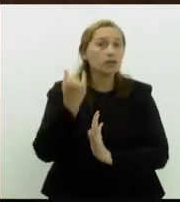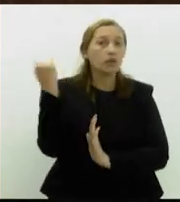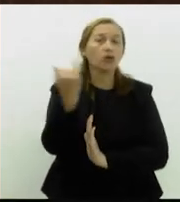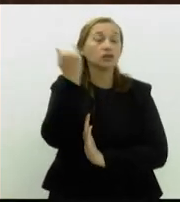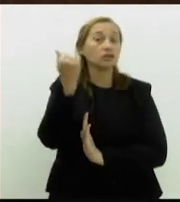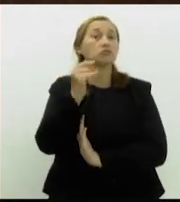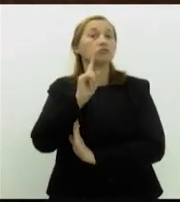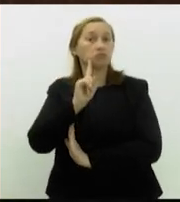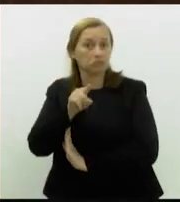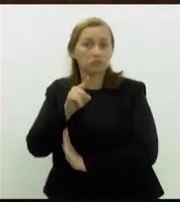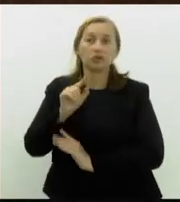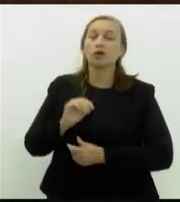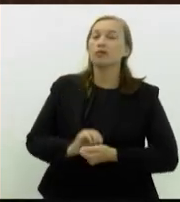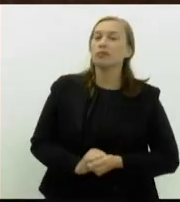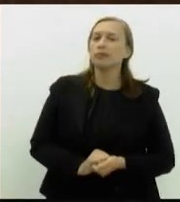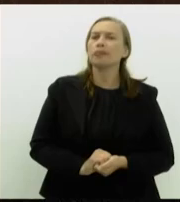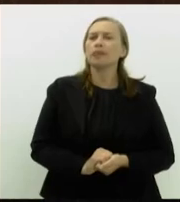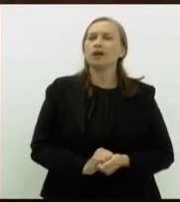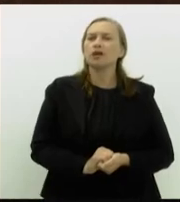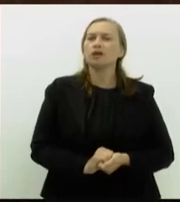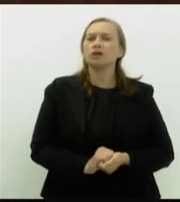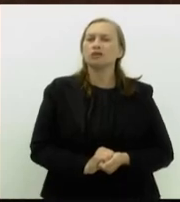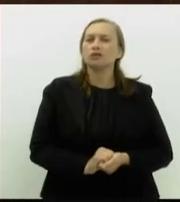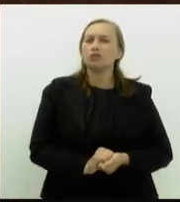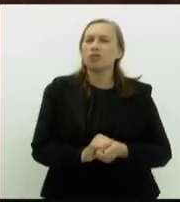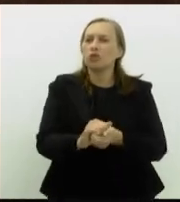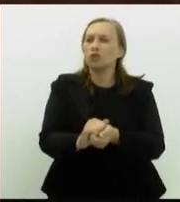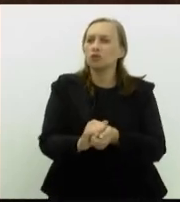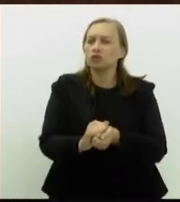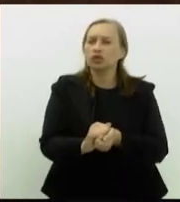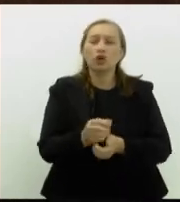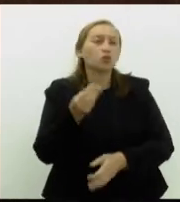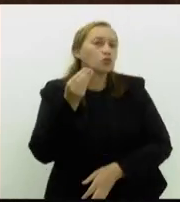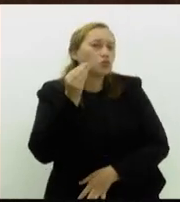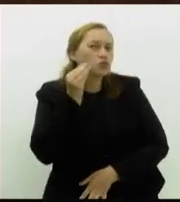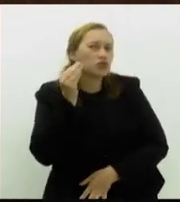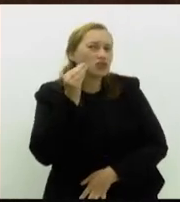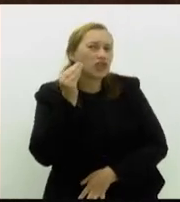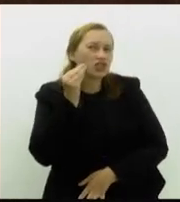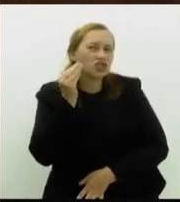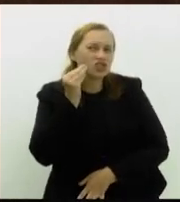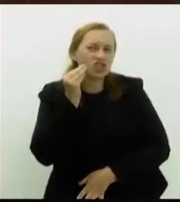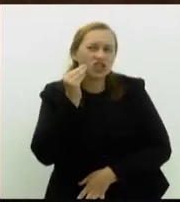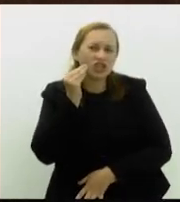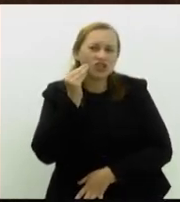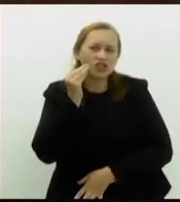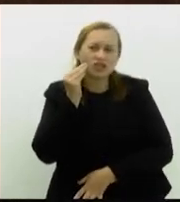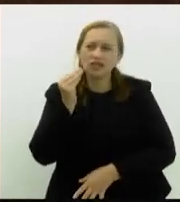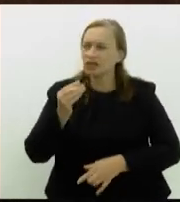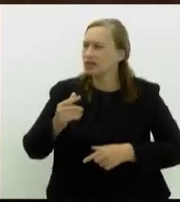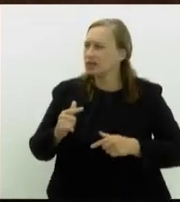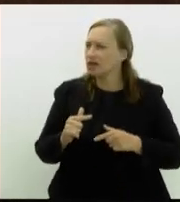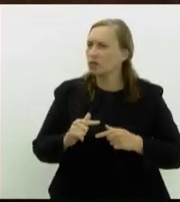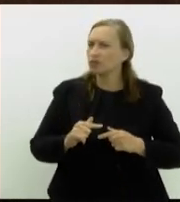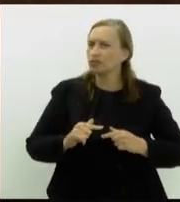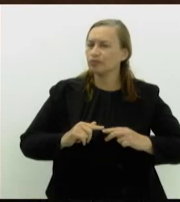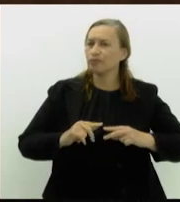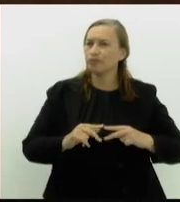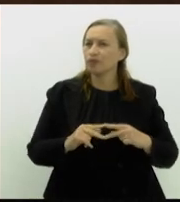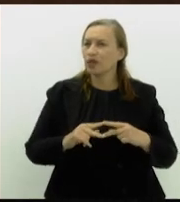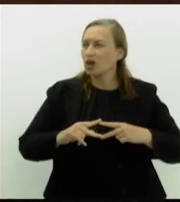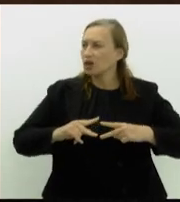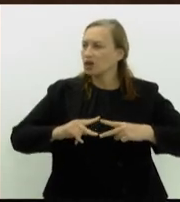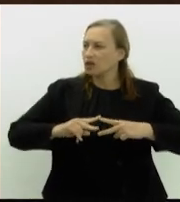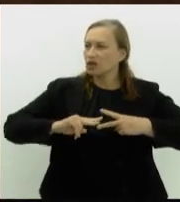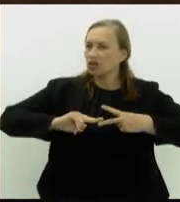né? Que dispõe sobre o rastreamento e teste genético para detecção precoce do câncer. Ora,